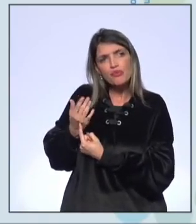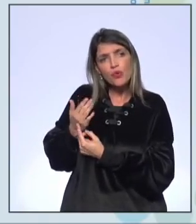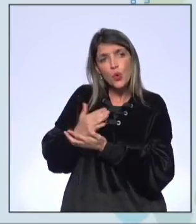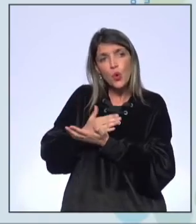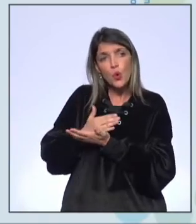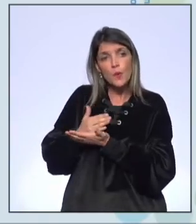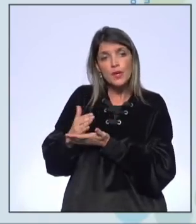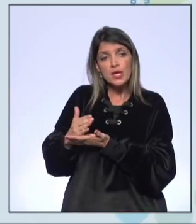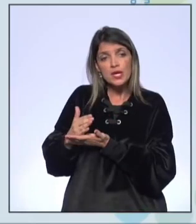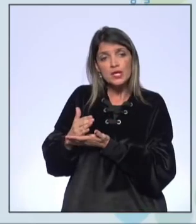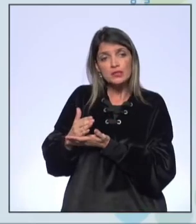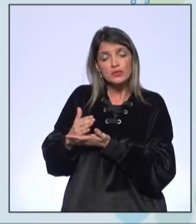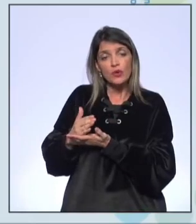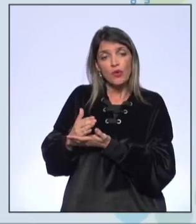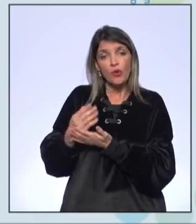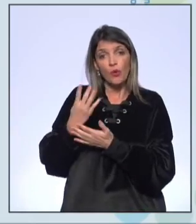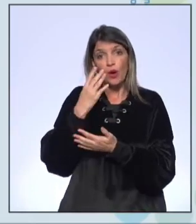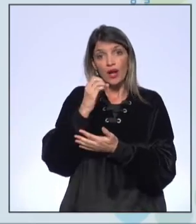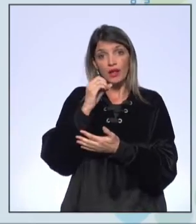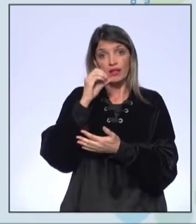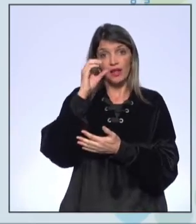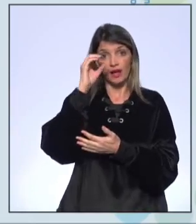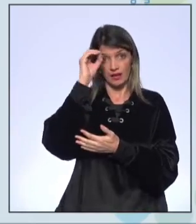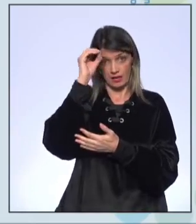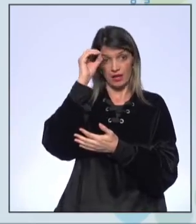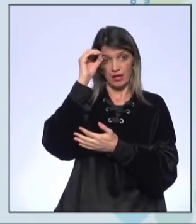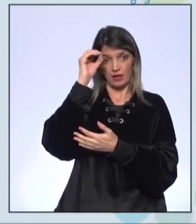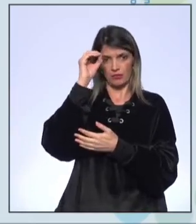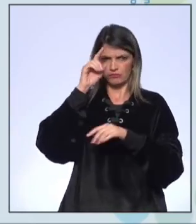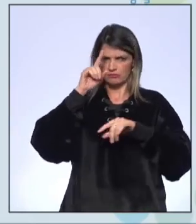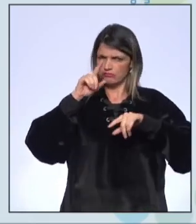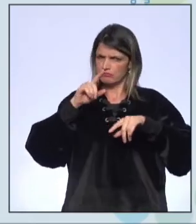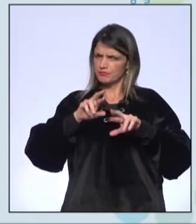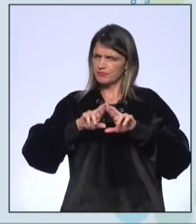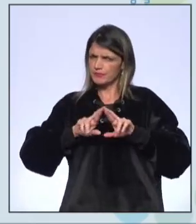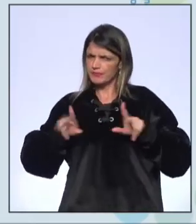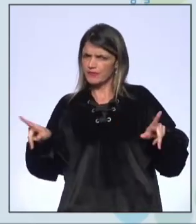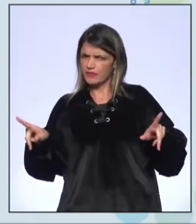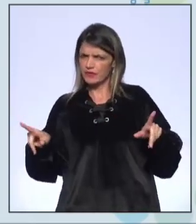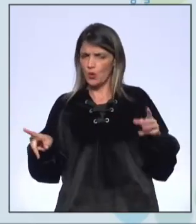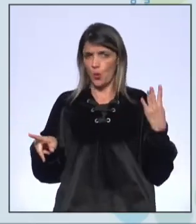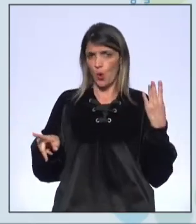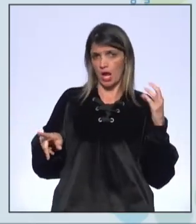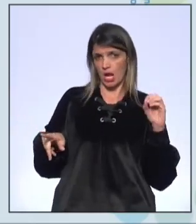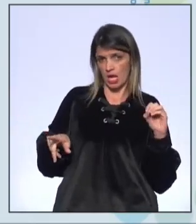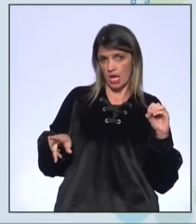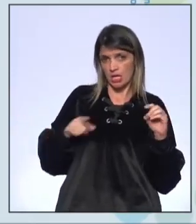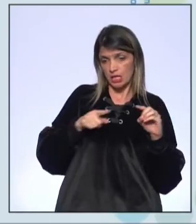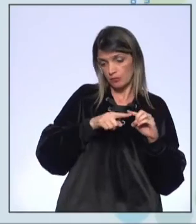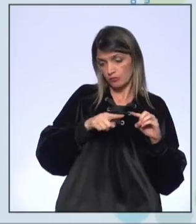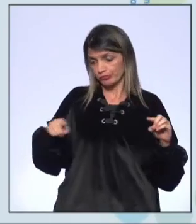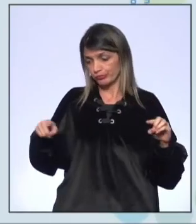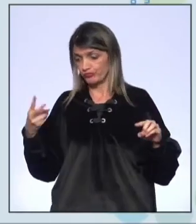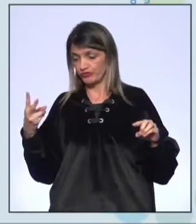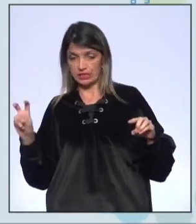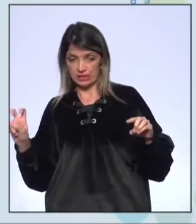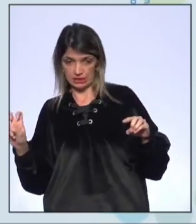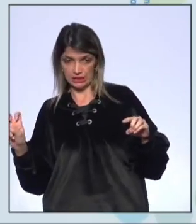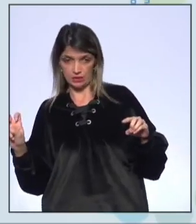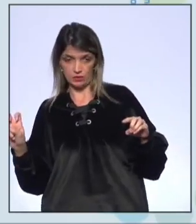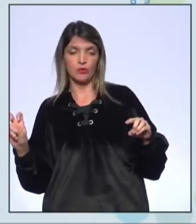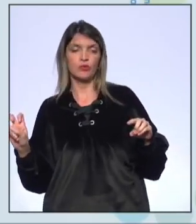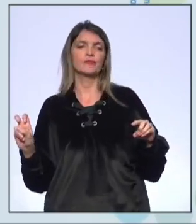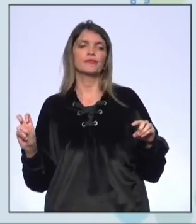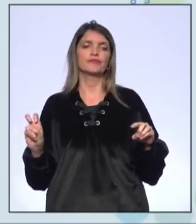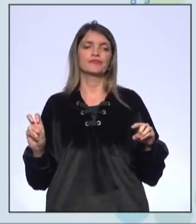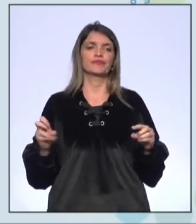graus Celsius. Então, o que acontece? Existe uma diferença de temperatura, né? Porque ali, como está aquecendo, vai ter uma temperatura maior, e na